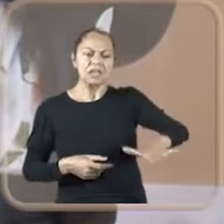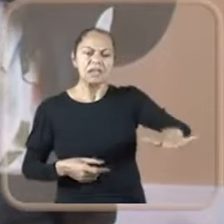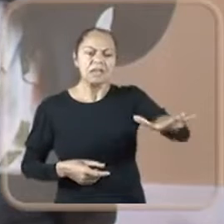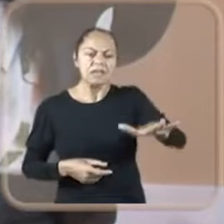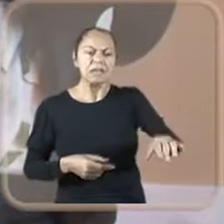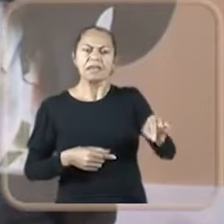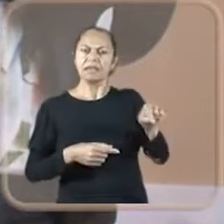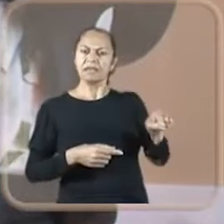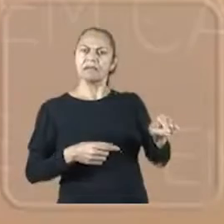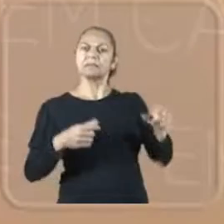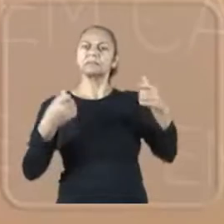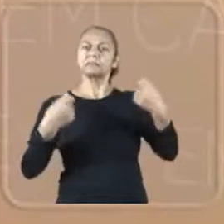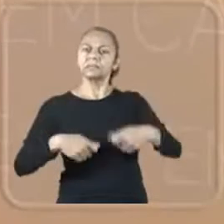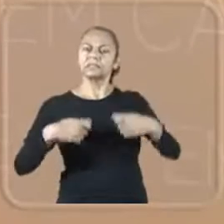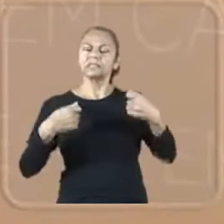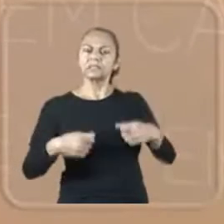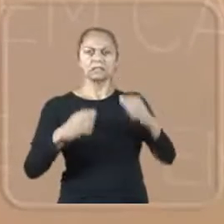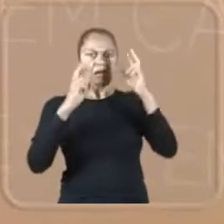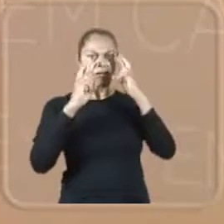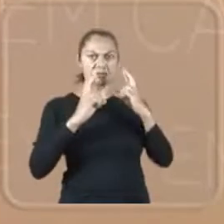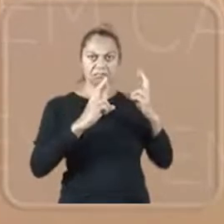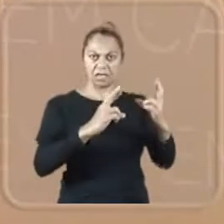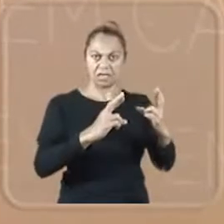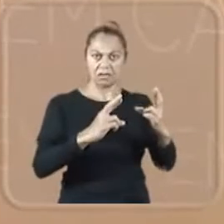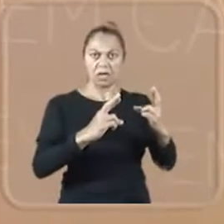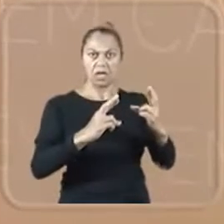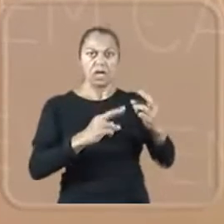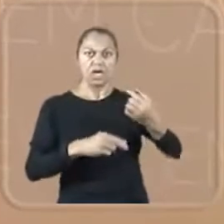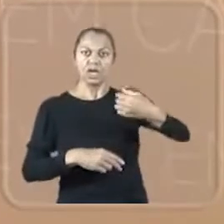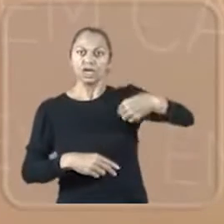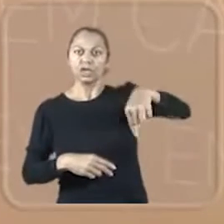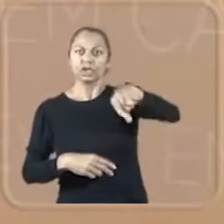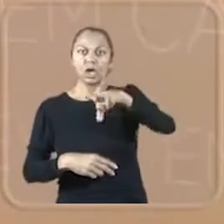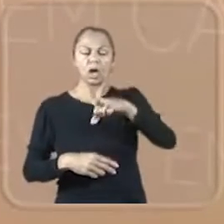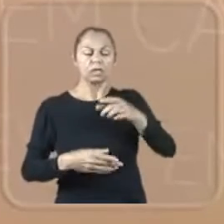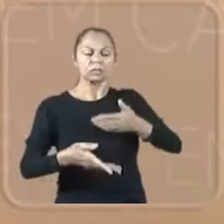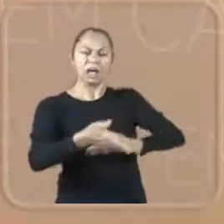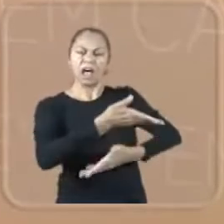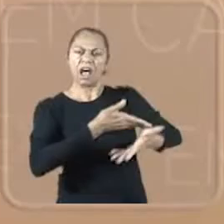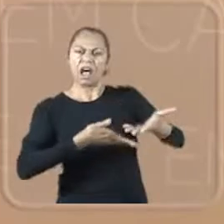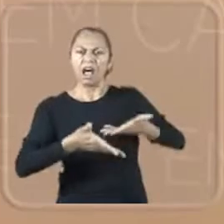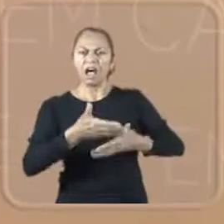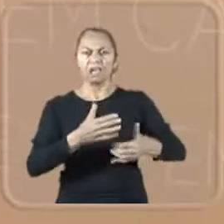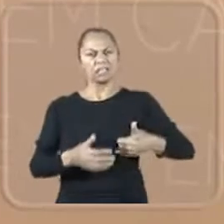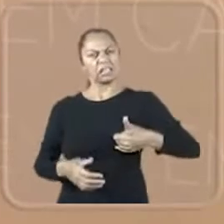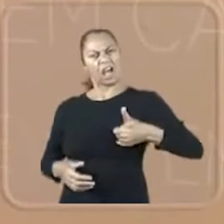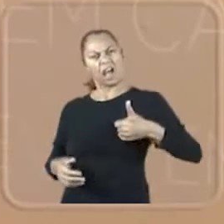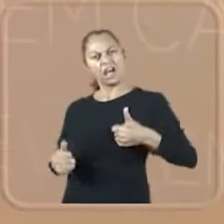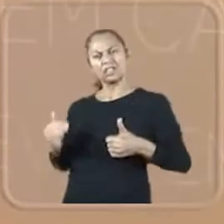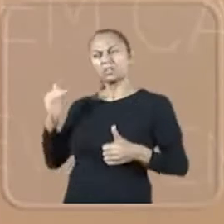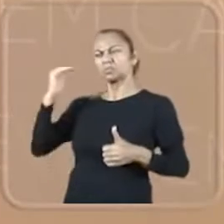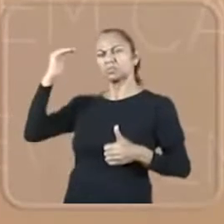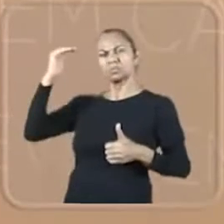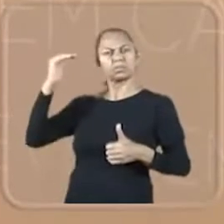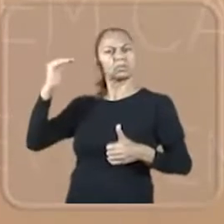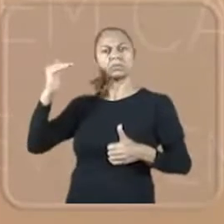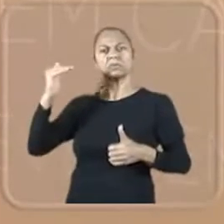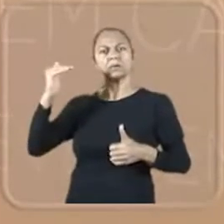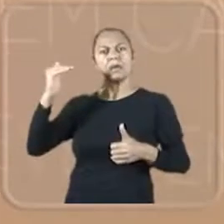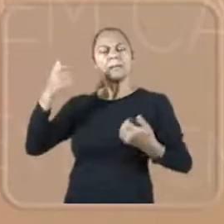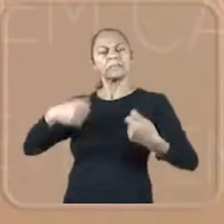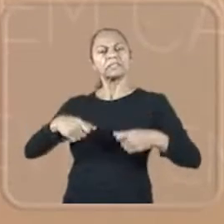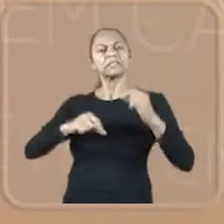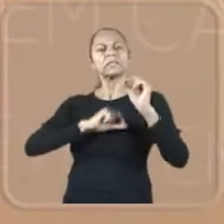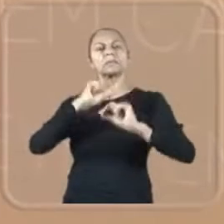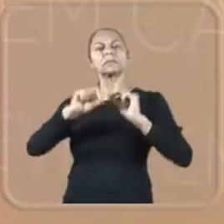aprendem a ouvir com respeito. E, reciprocamente, nós, independente das nossas idades, das nossas profissões, a gente aprende a se olhar